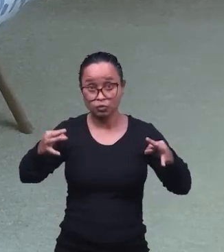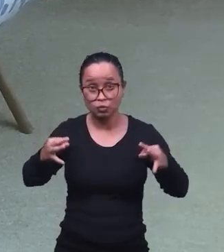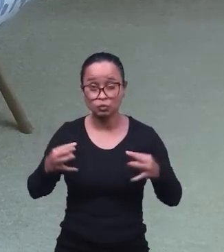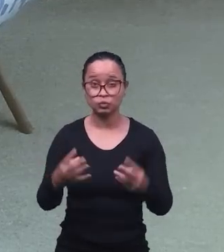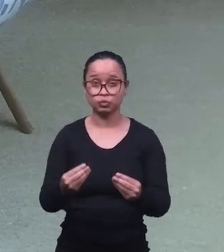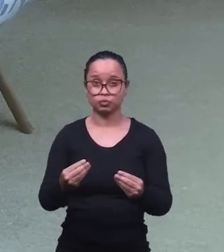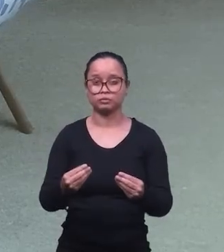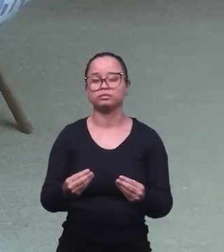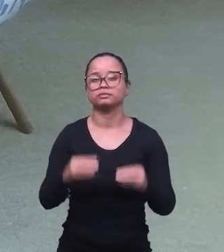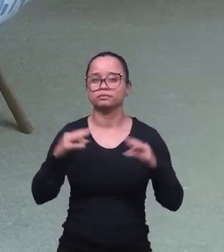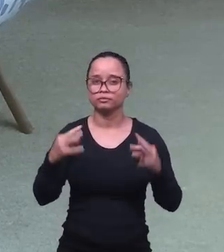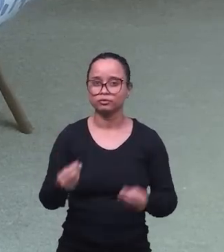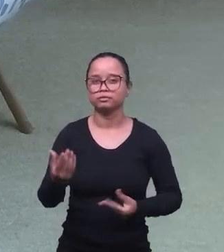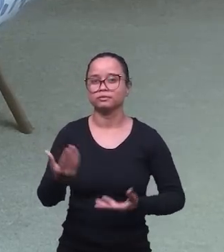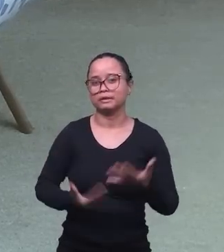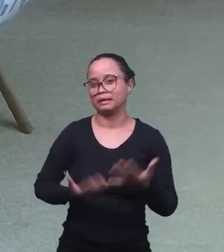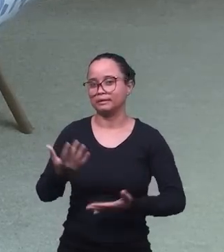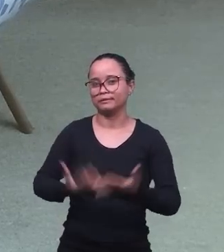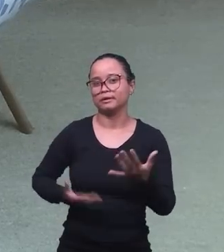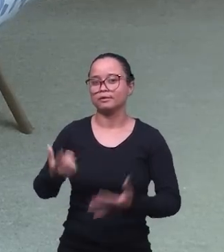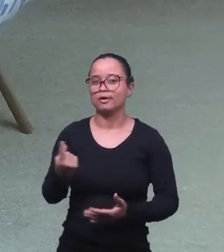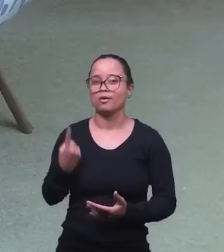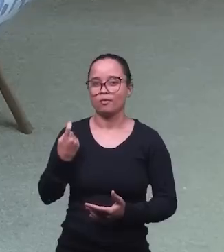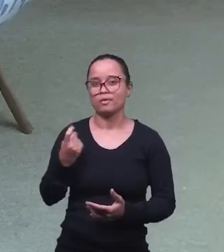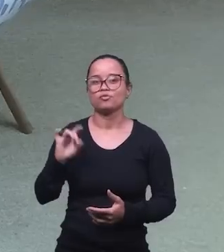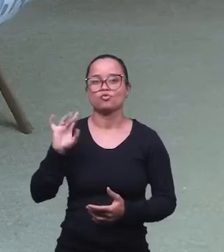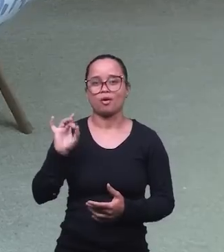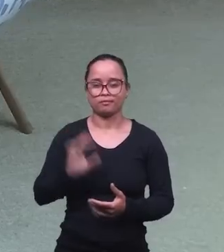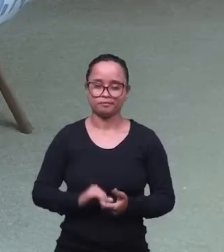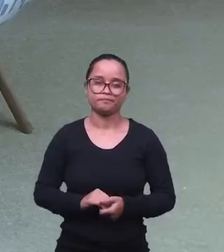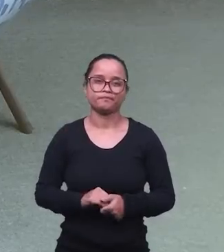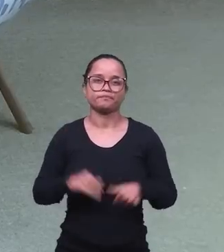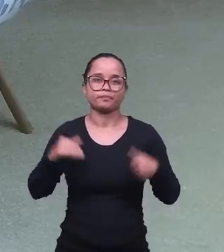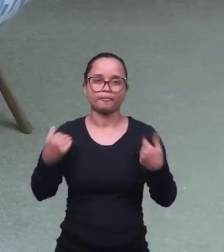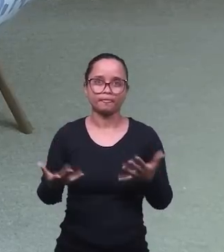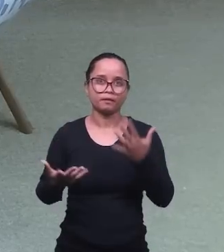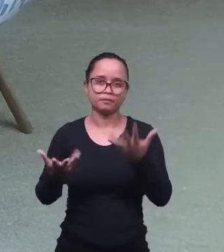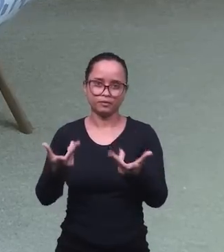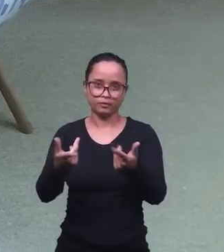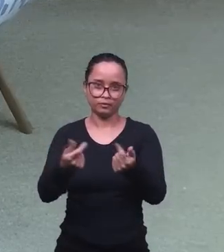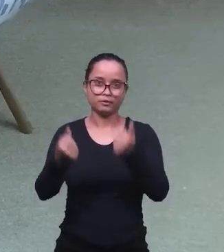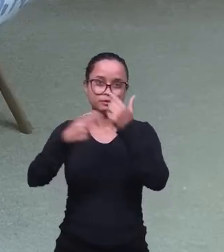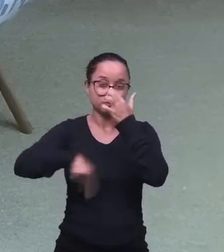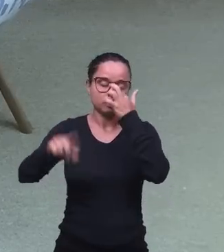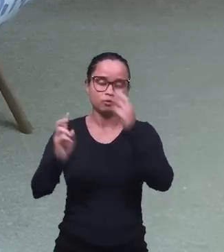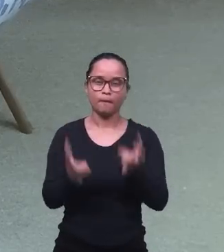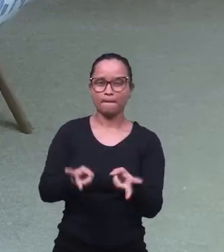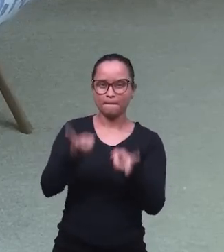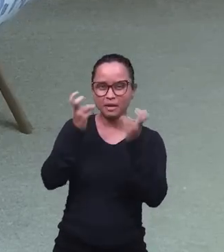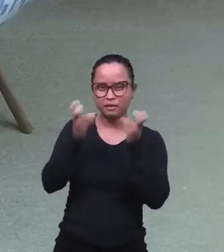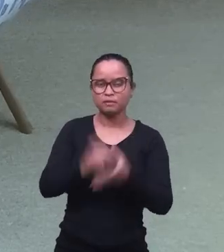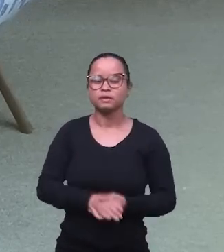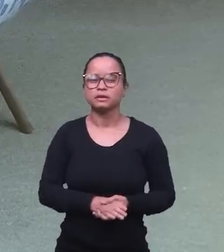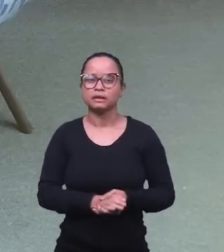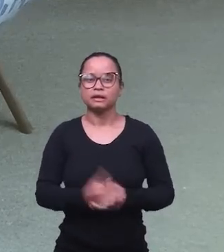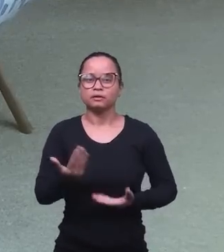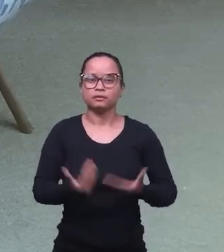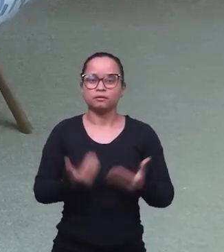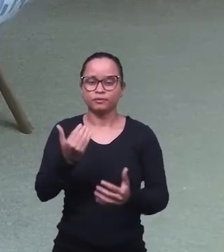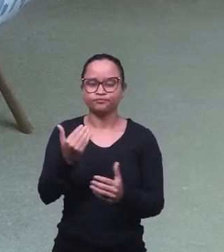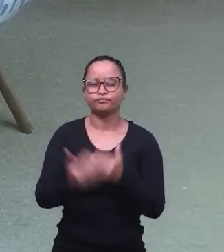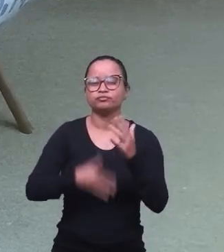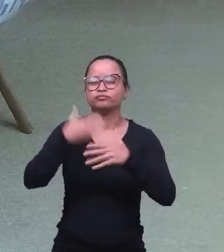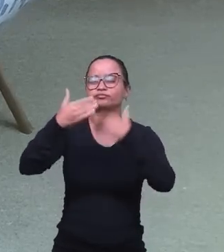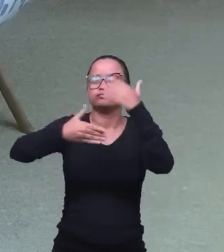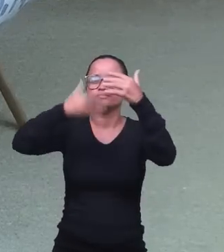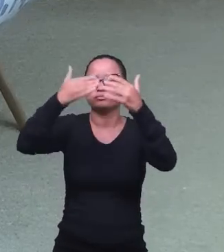Toda a igreja é única, né? Única. É única. Muito bom. Maravilha. Realmente, nós vamos percebendo e a igreja vai amadurecendo